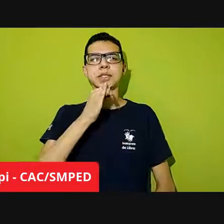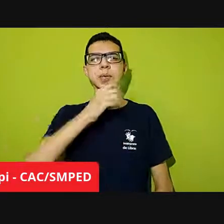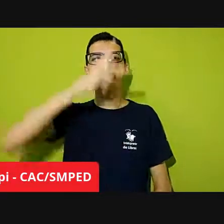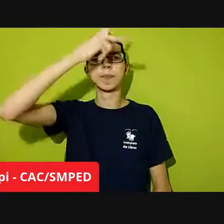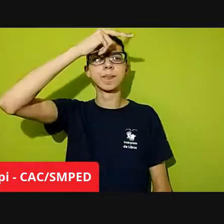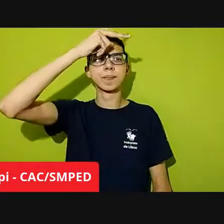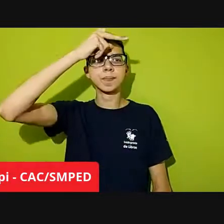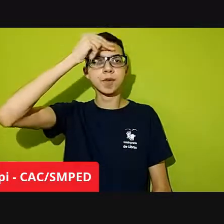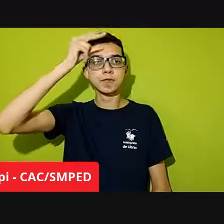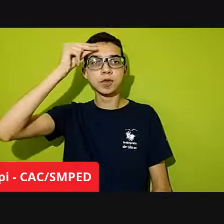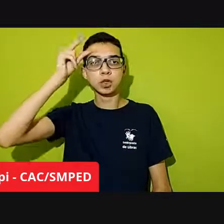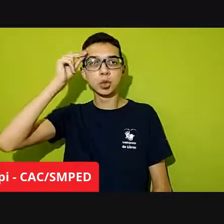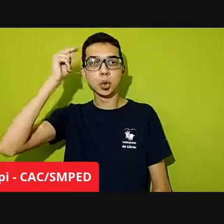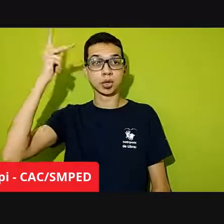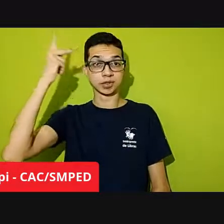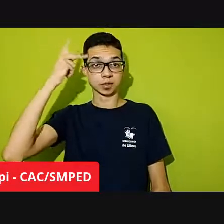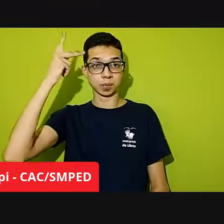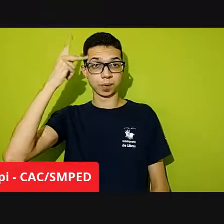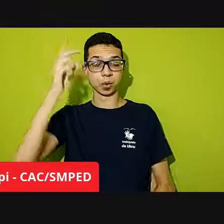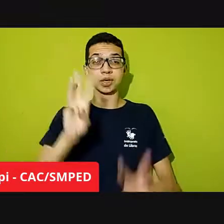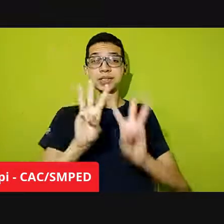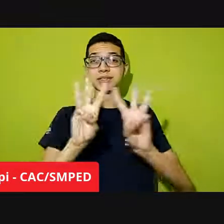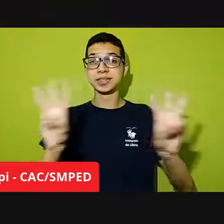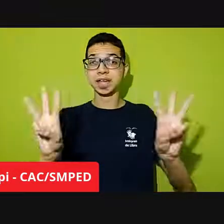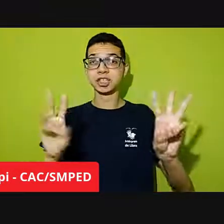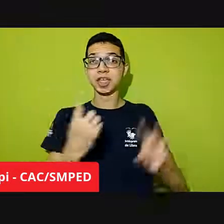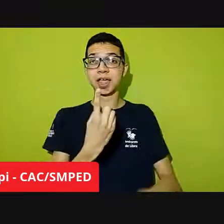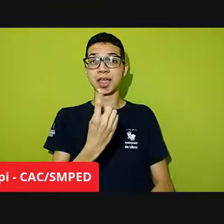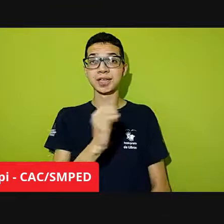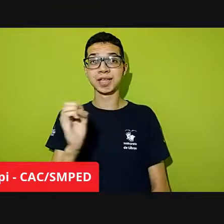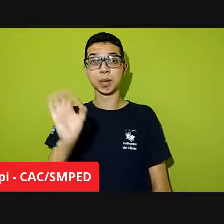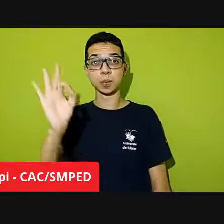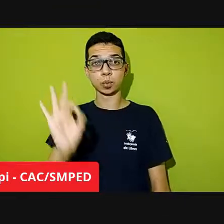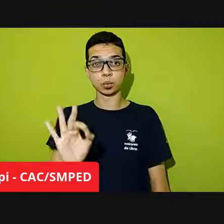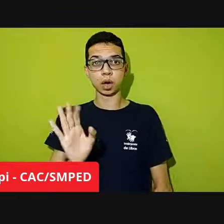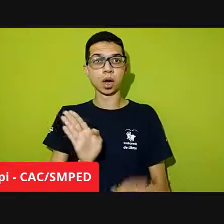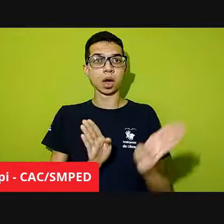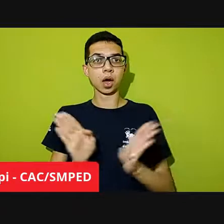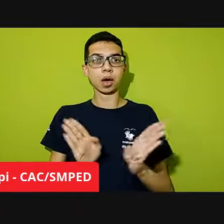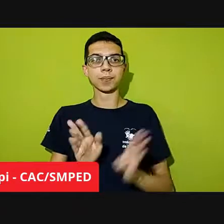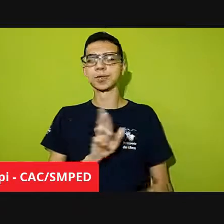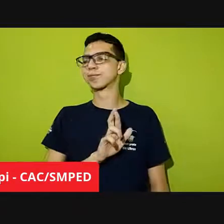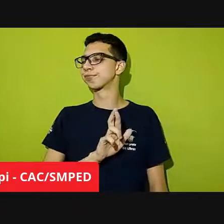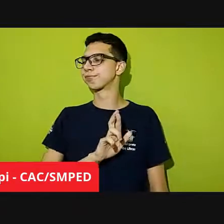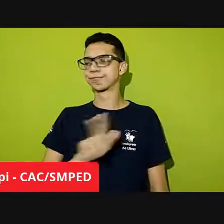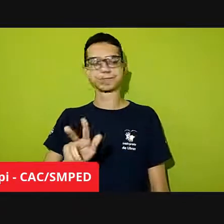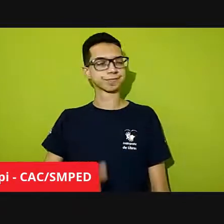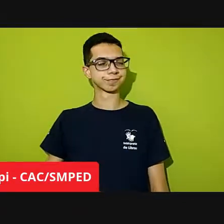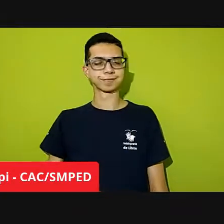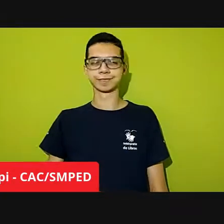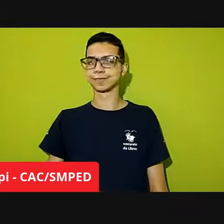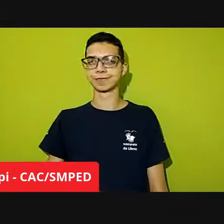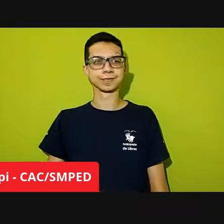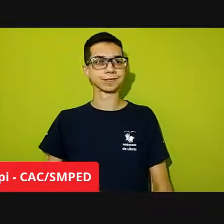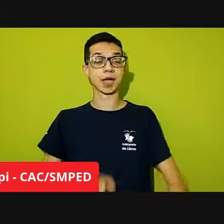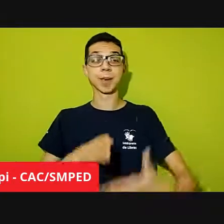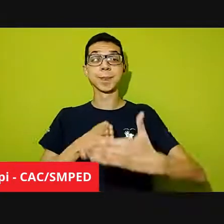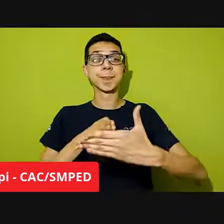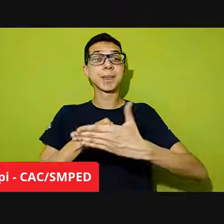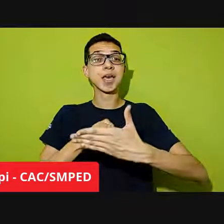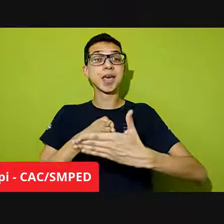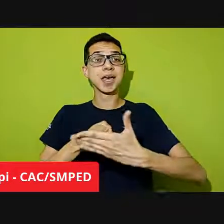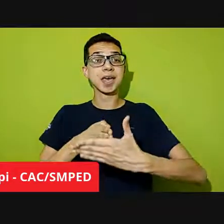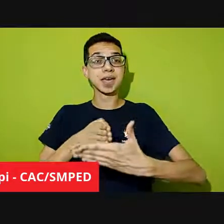site era 100% acessível, ou seja, existia uma barreira aí também para algumas pessoas conseguirem acessar,